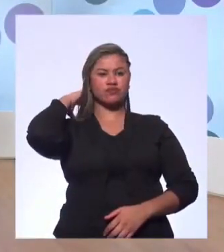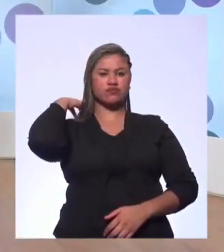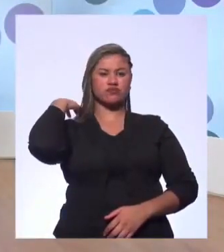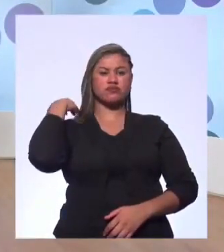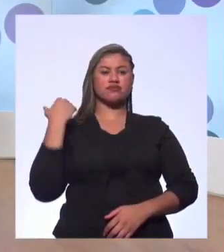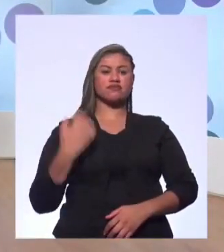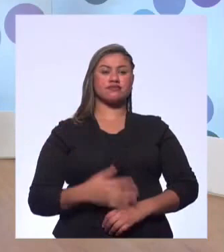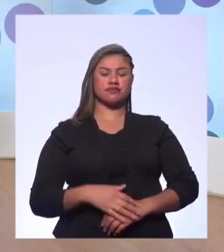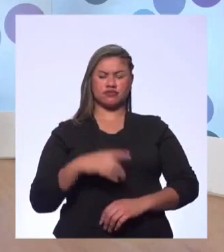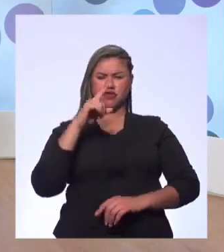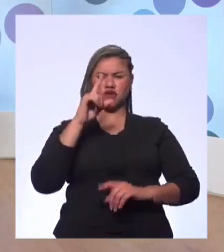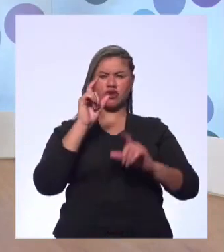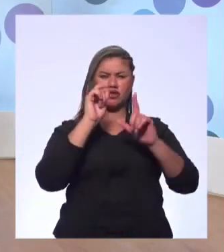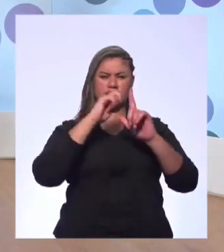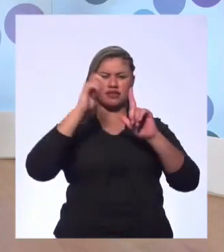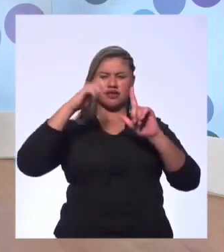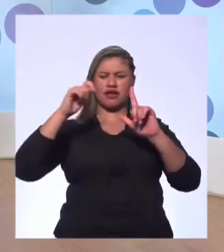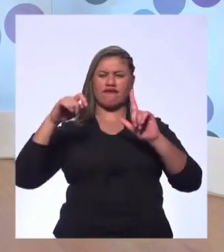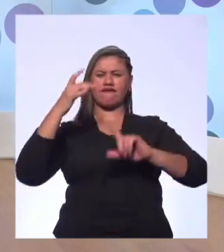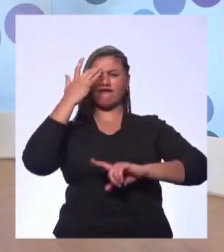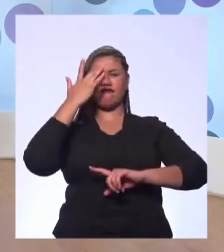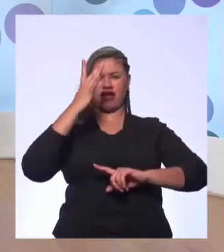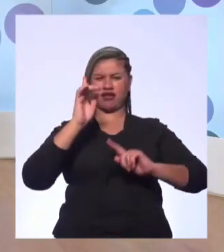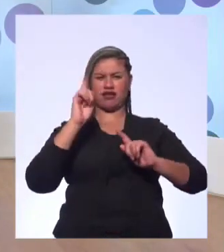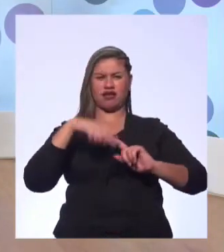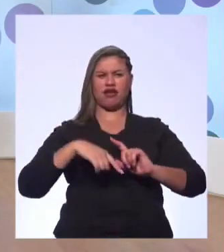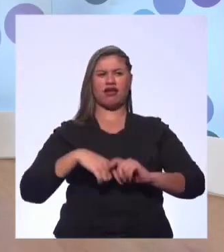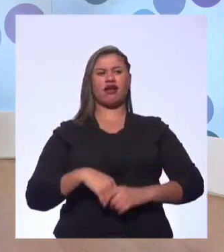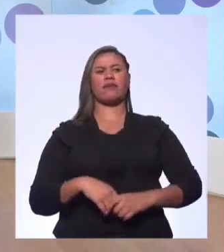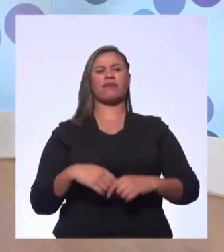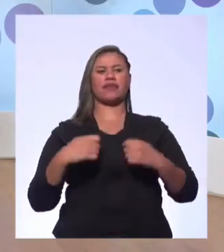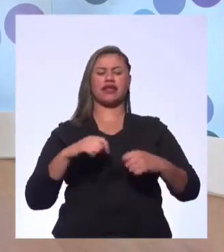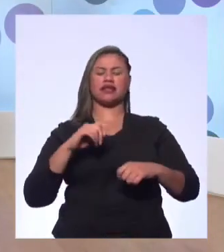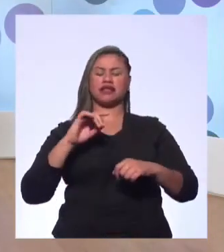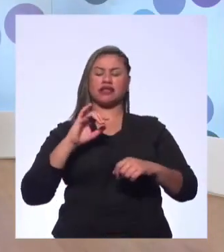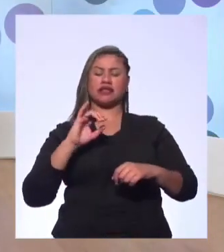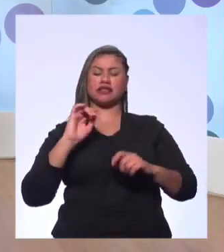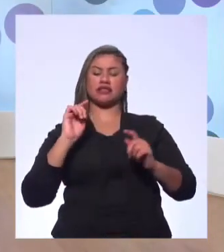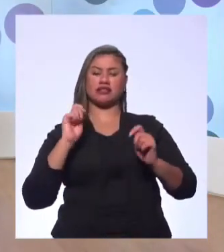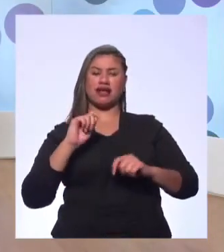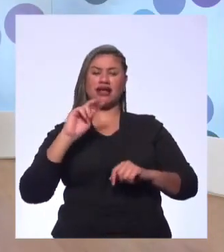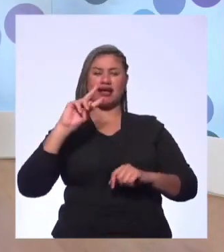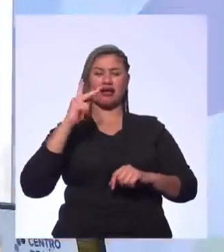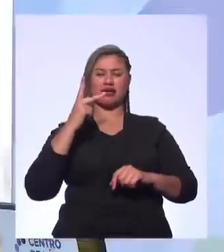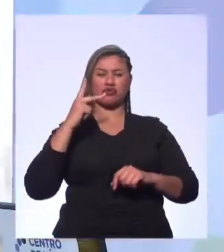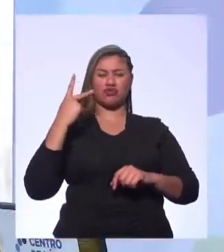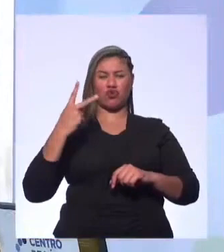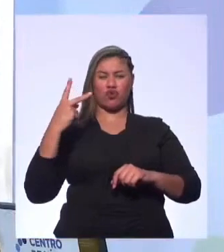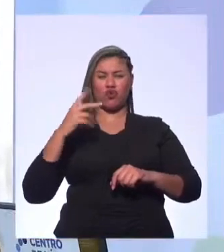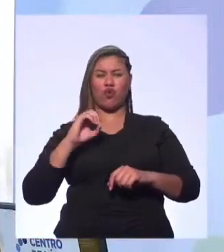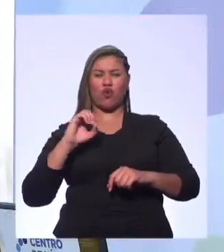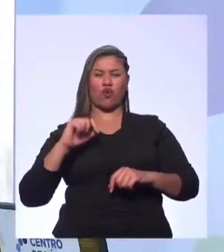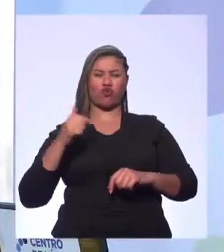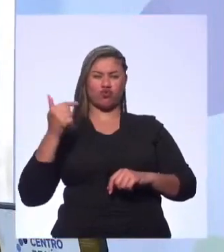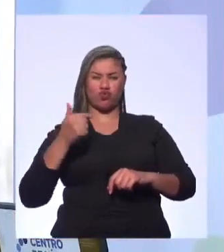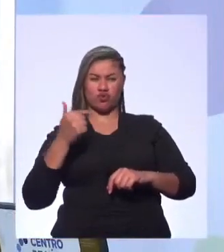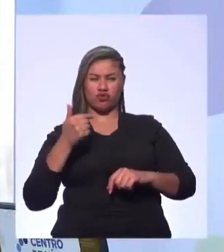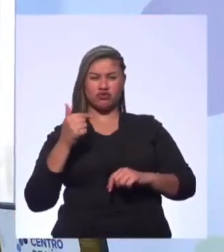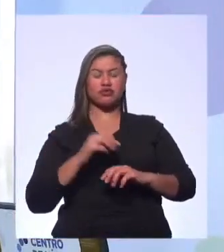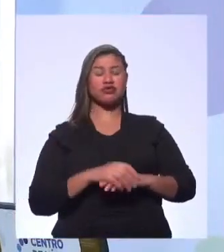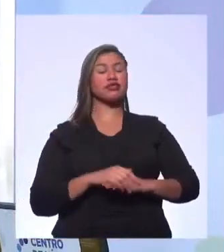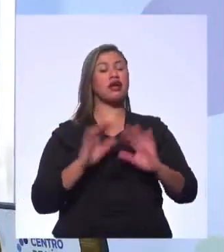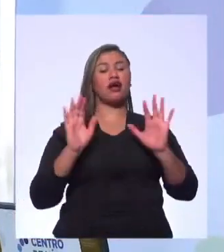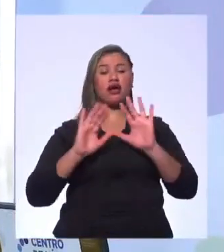né, de escrever, porque senão ia ficar O2H2, né? Nem tanto por isso, porque aqui eles vão ver com mais calma